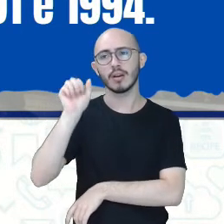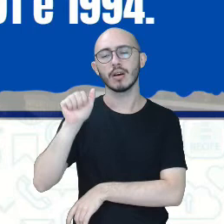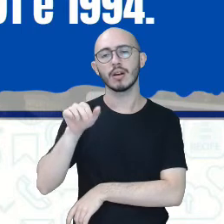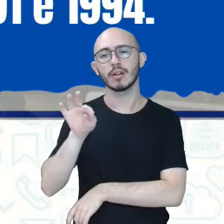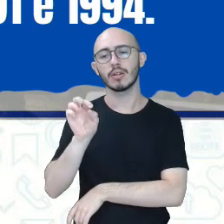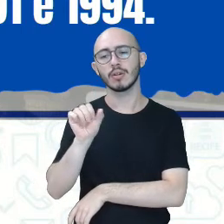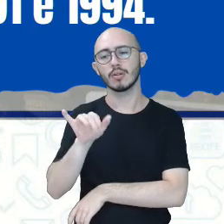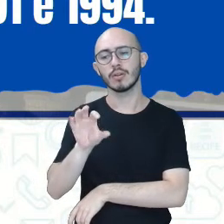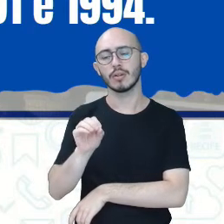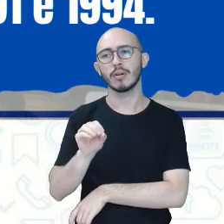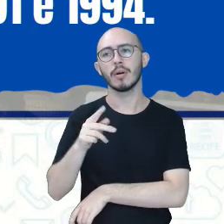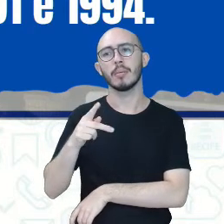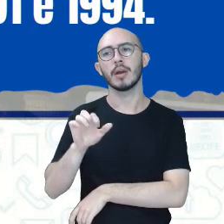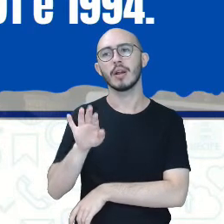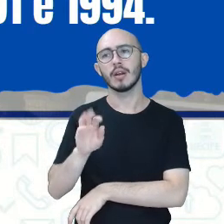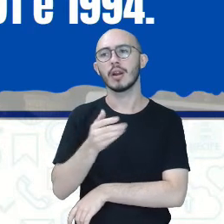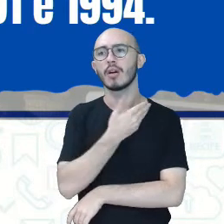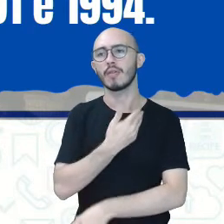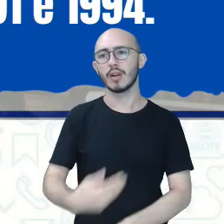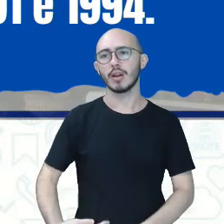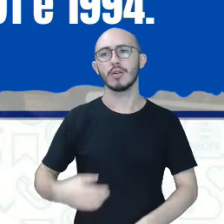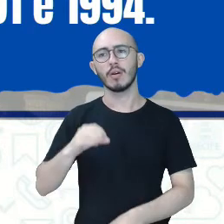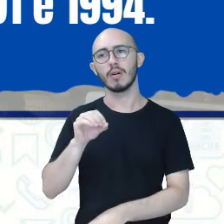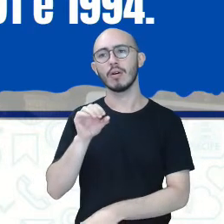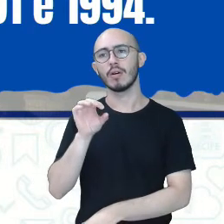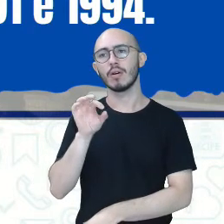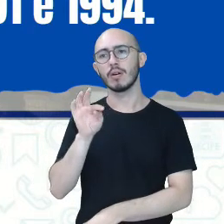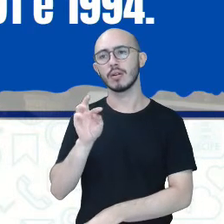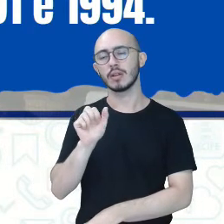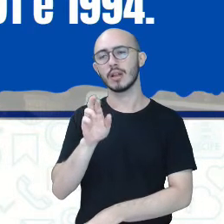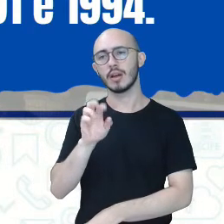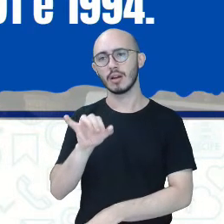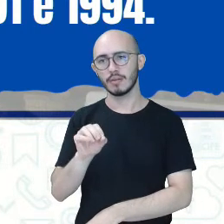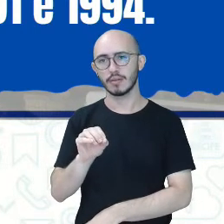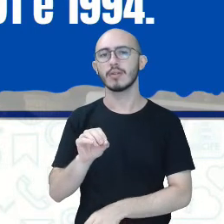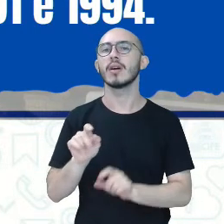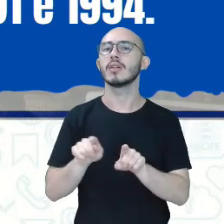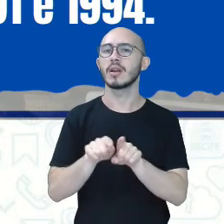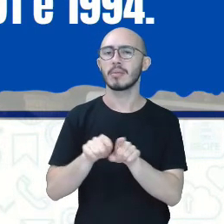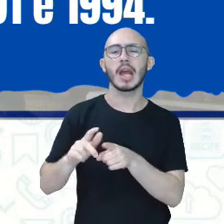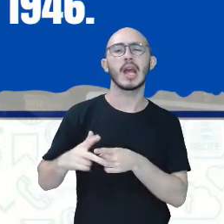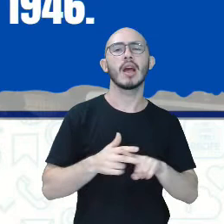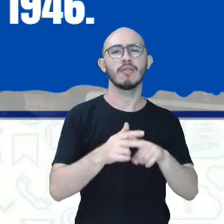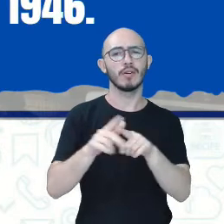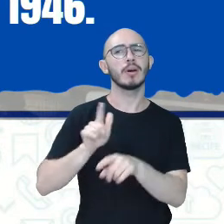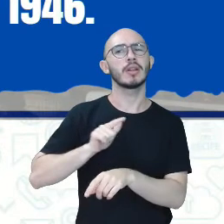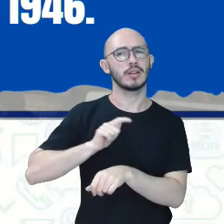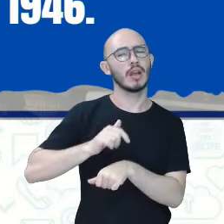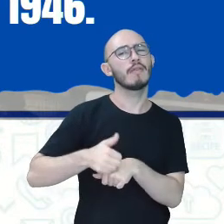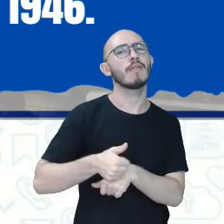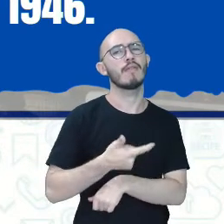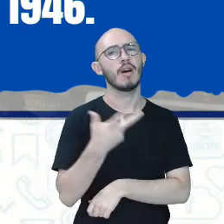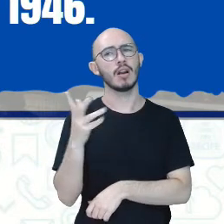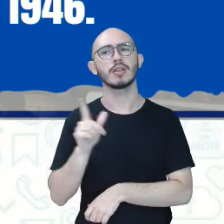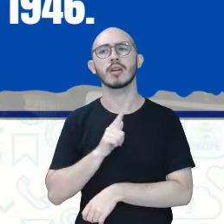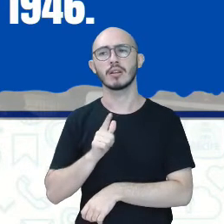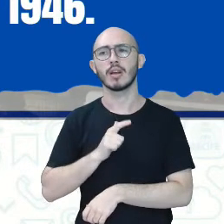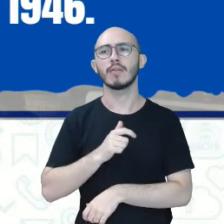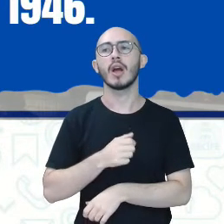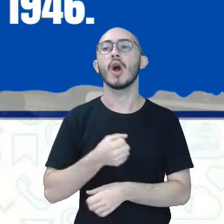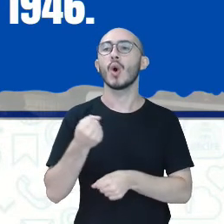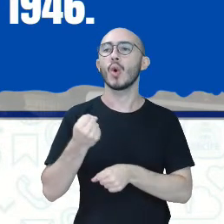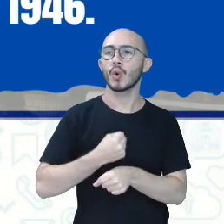o governador era o Otávio Corrêa, e ele passou por mais algumas reformas, né? Então, ele foi construído aqui em dezembro,